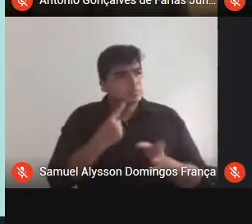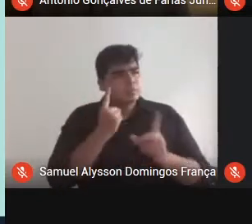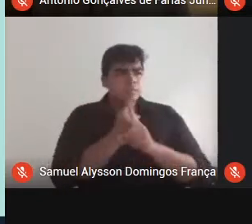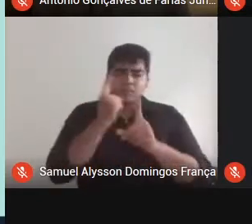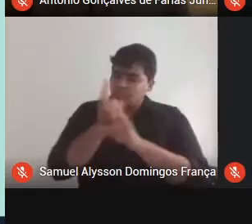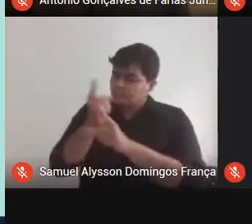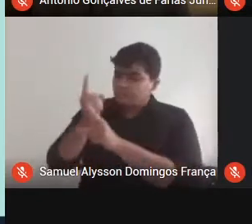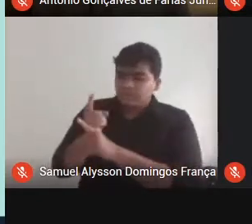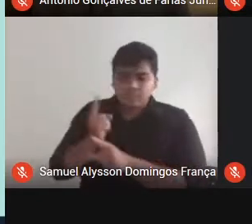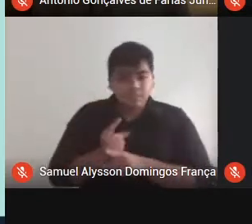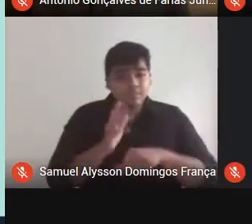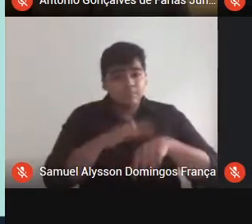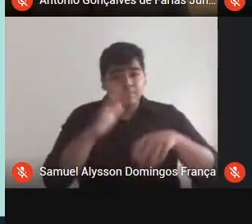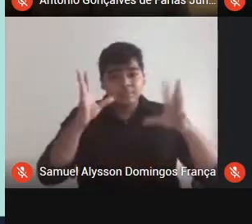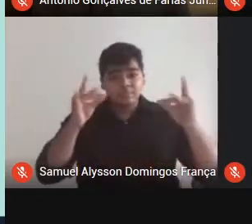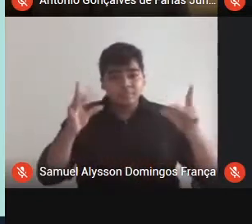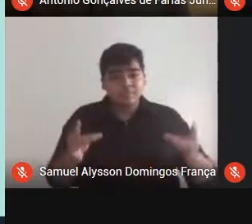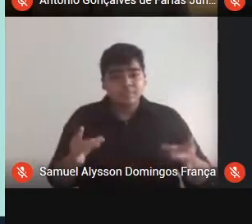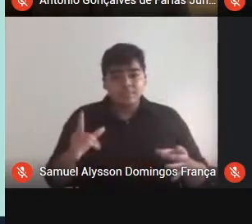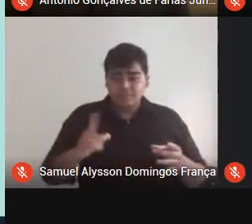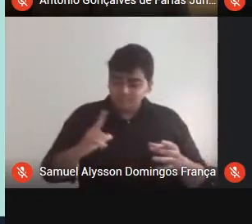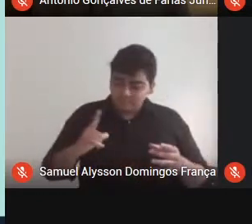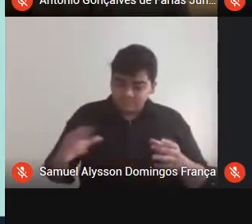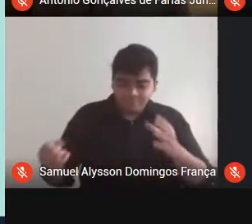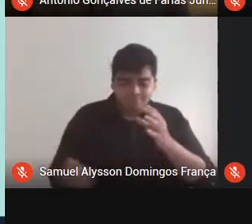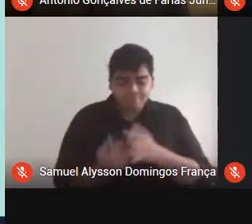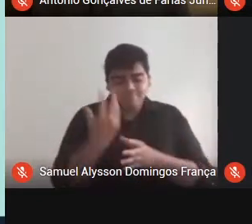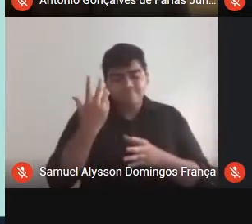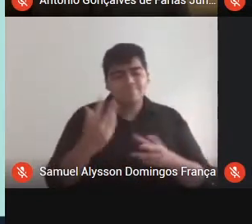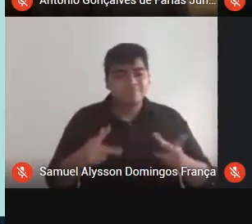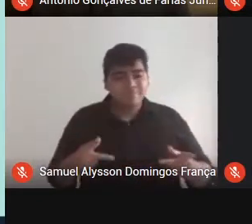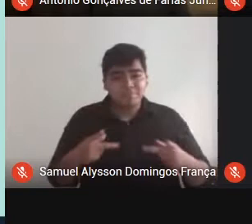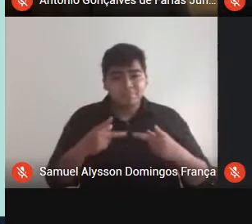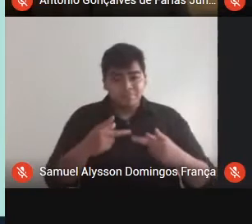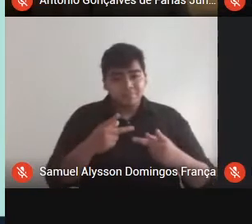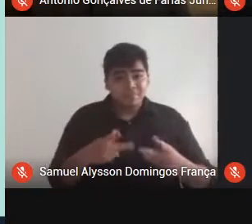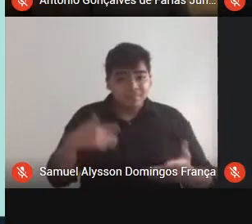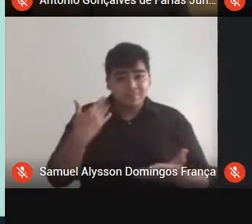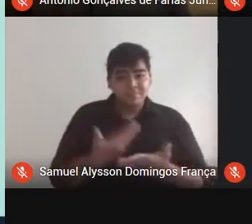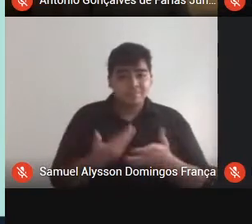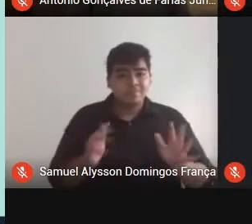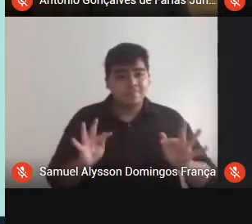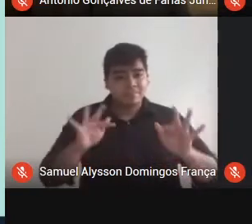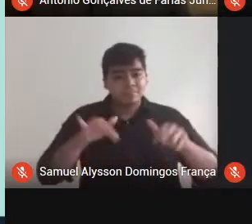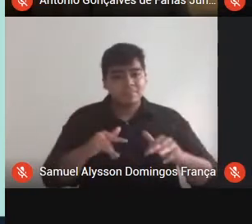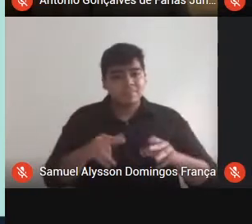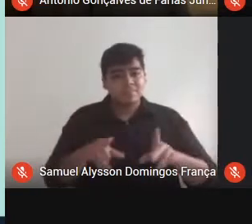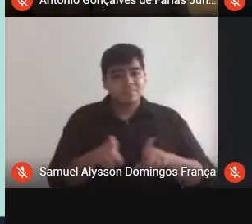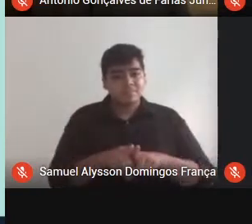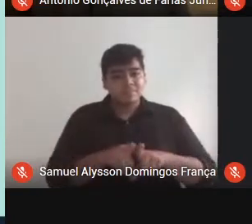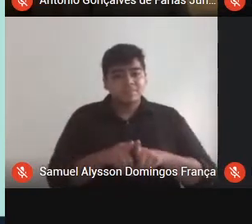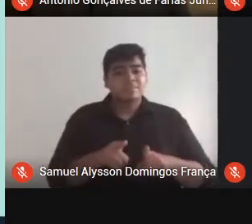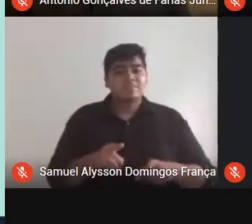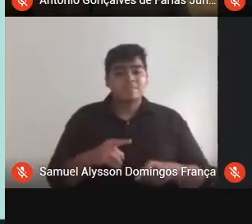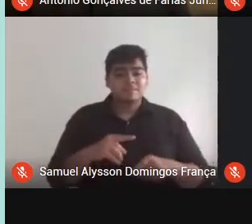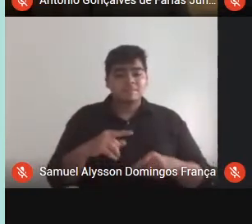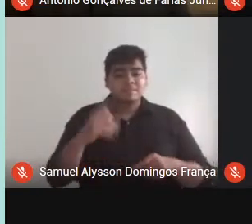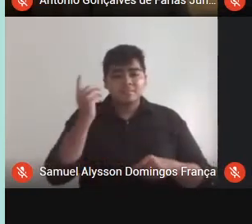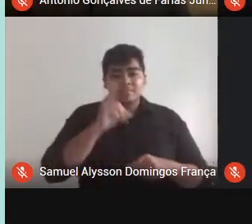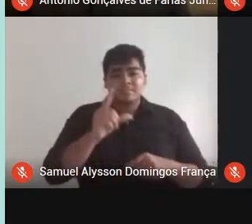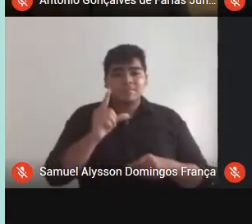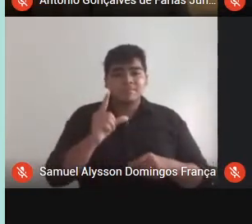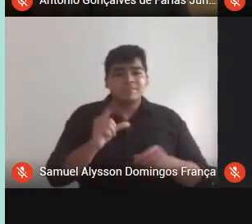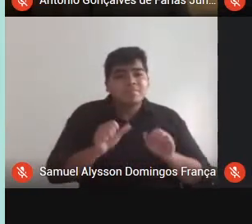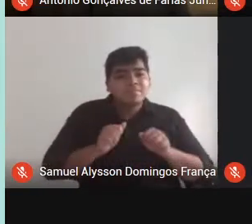né, de uma maneira que ele vá formando um projeto até o final, e até a exportação, né, da